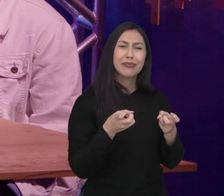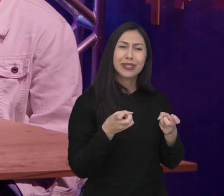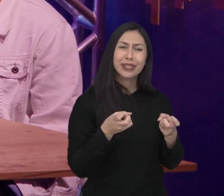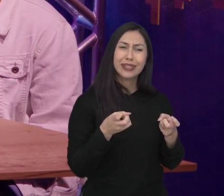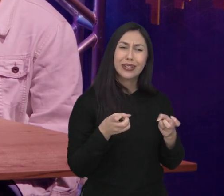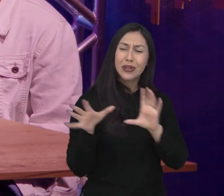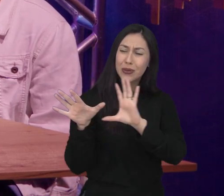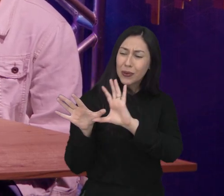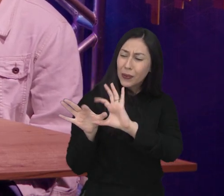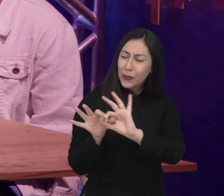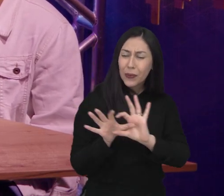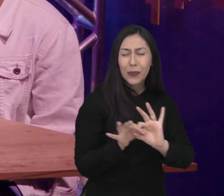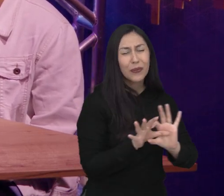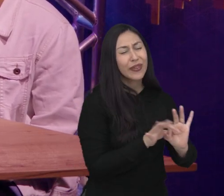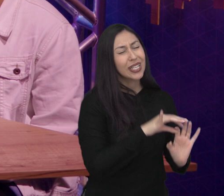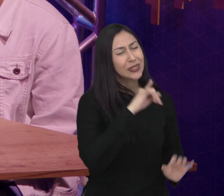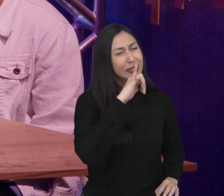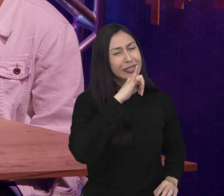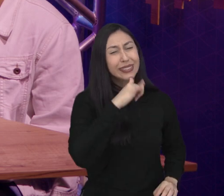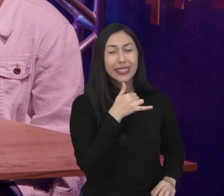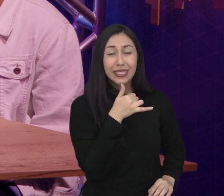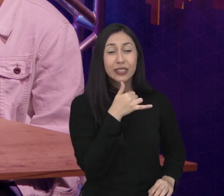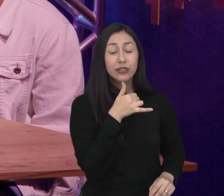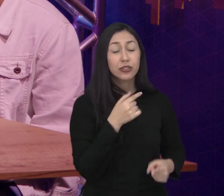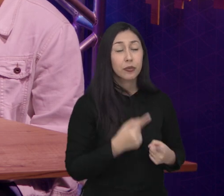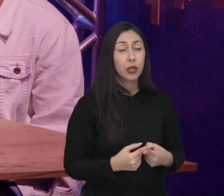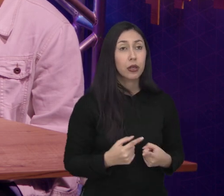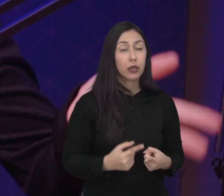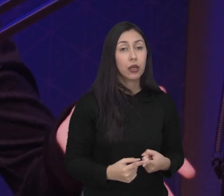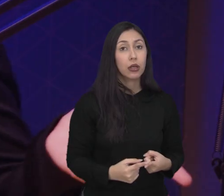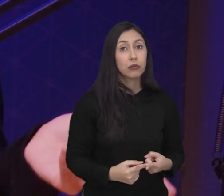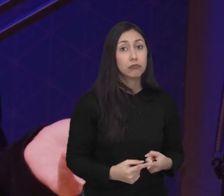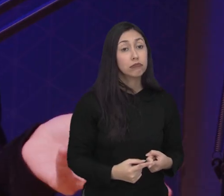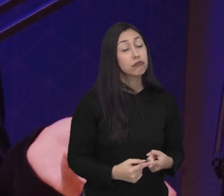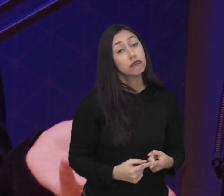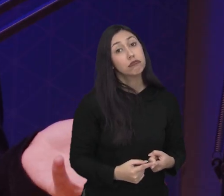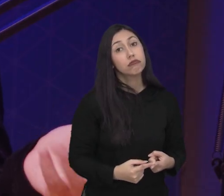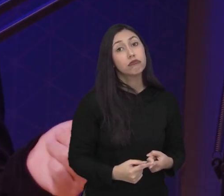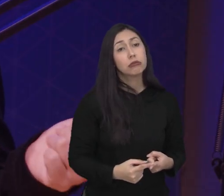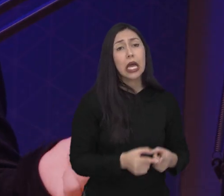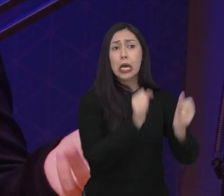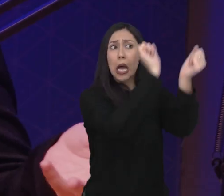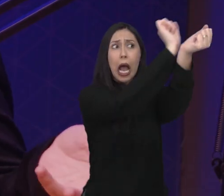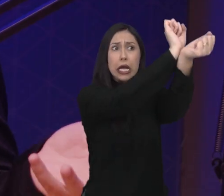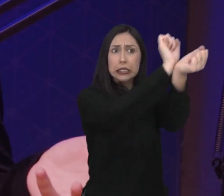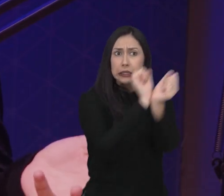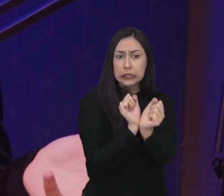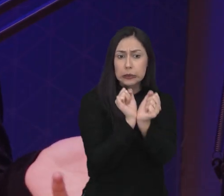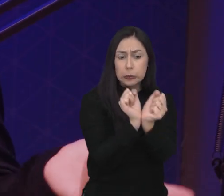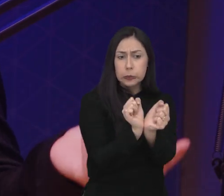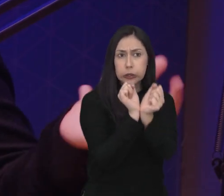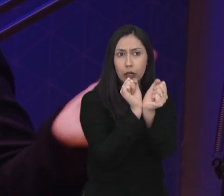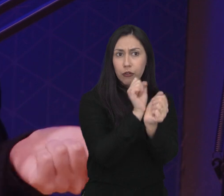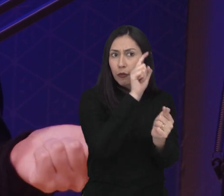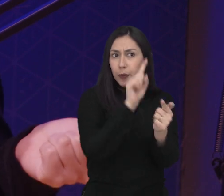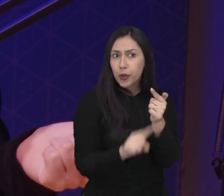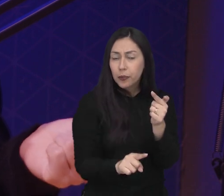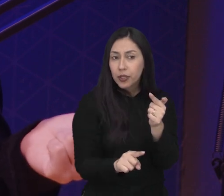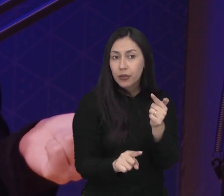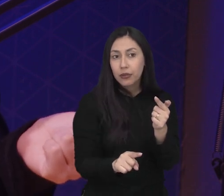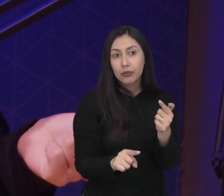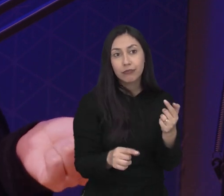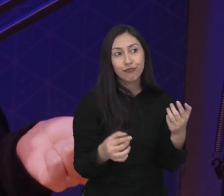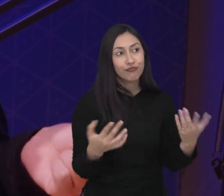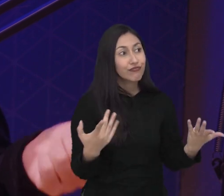tem então suas portas, né, bem entre aspas, abertas para outros países, porque assim, se não pode mais trazer então escravos